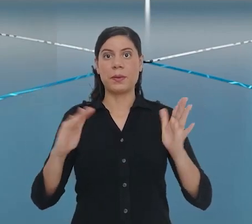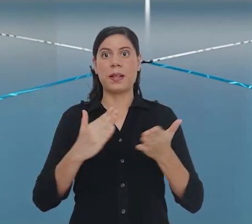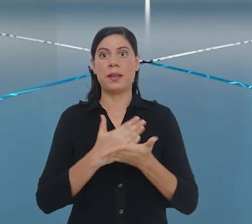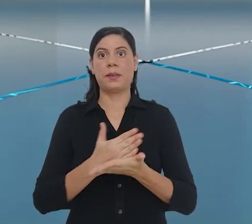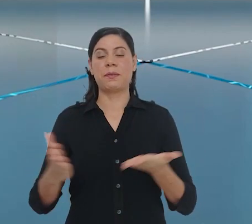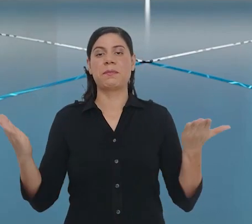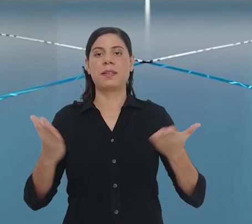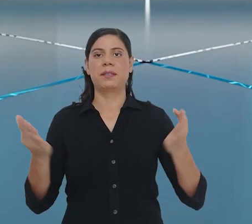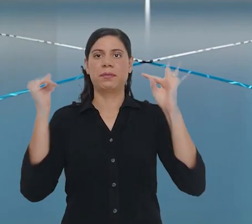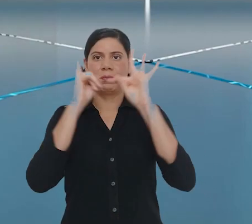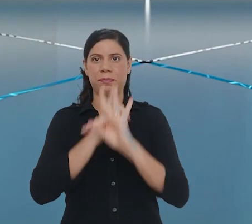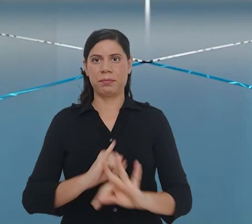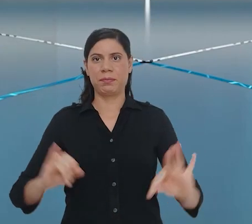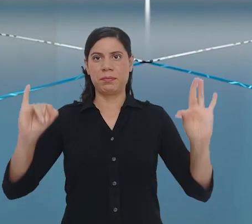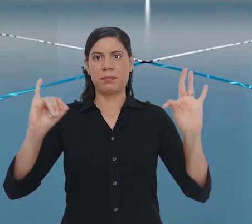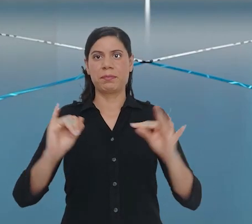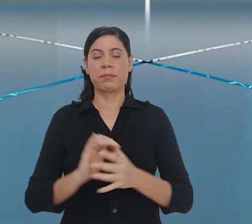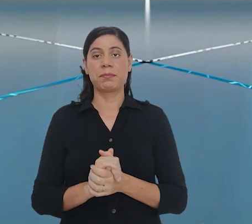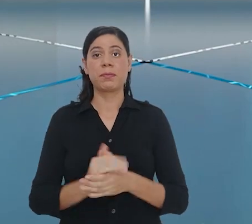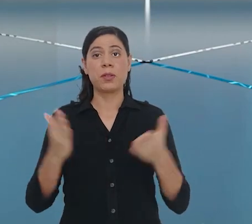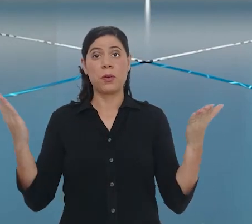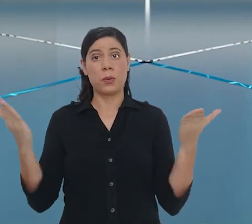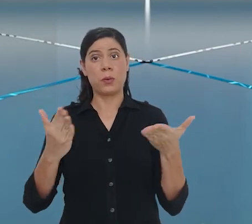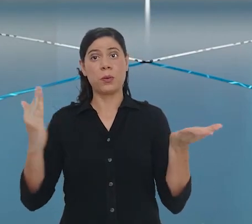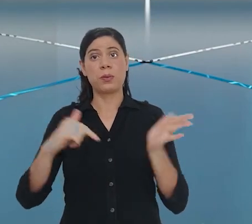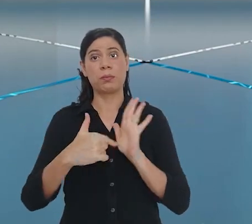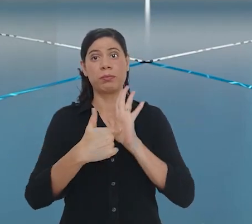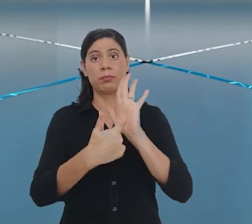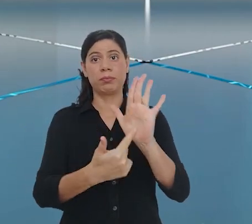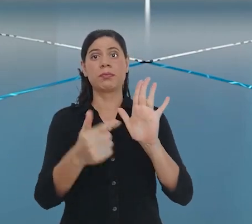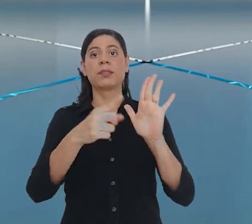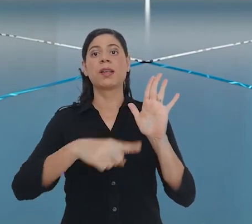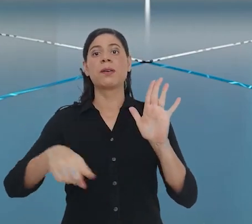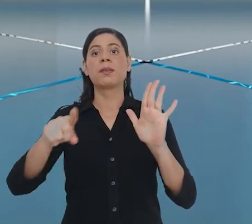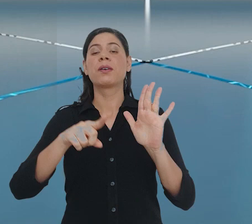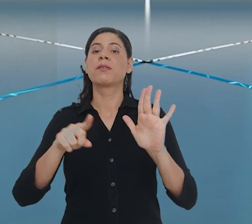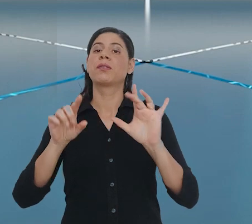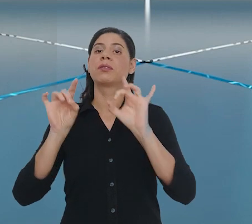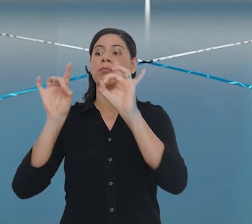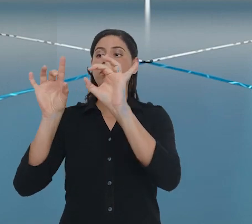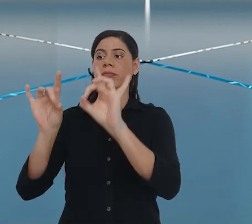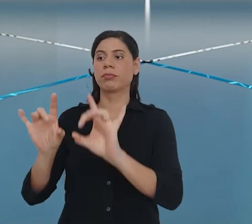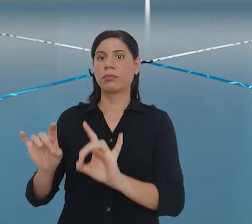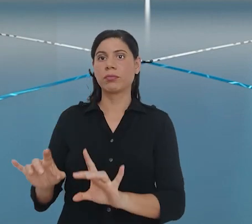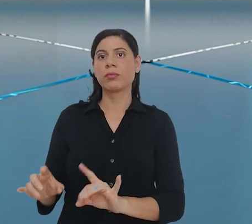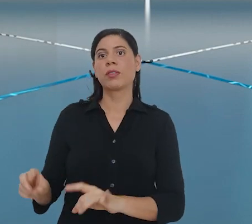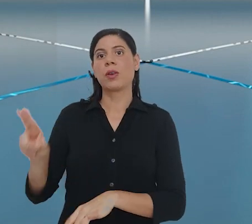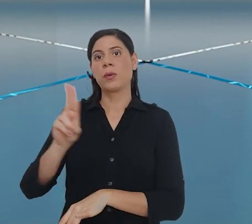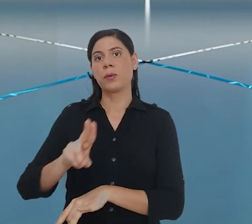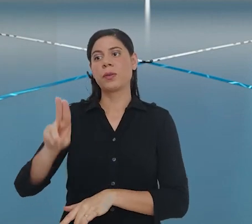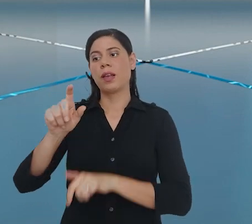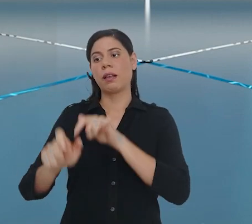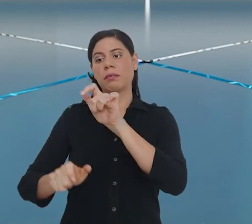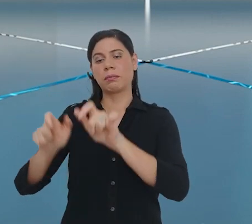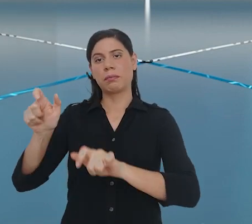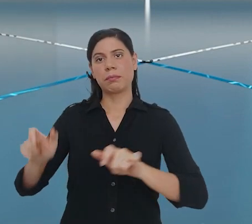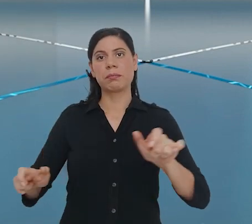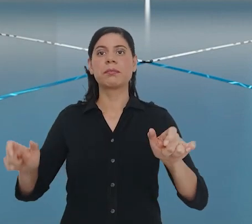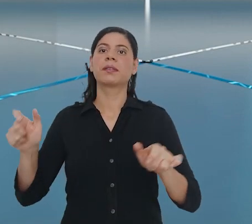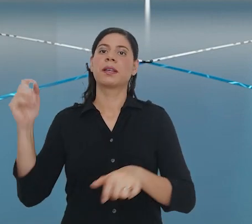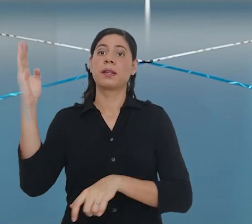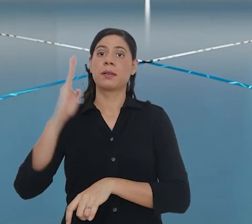Olá, começa agora o Inteiro Teor. Nesta edição, acompanhe as especificidades de uma prática usada por